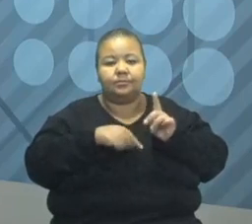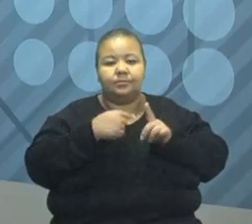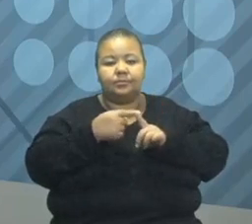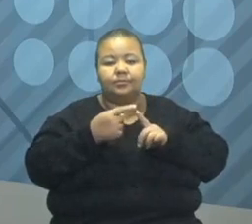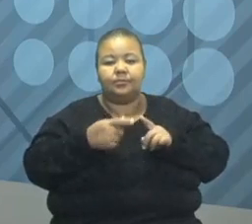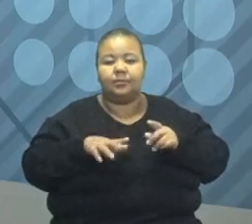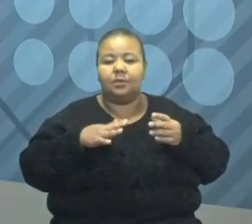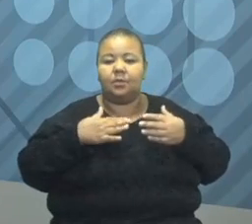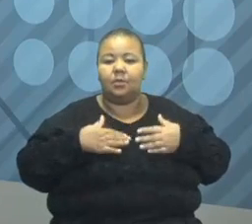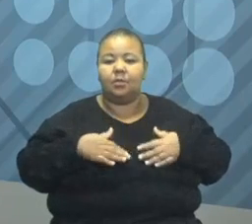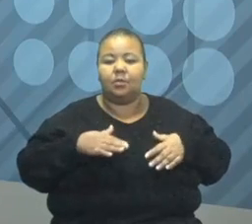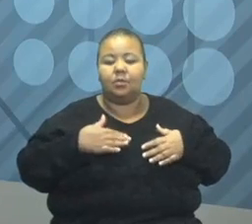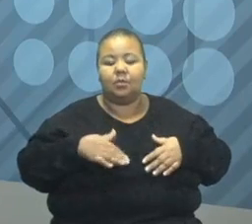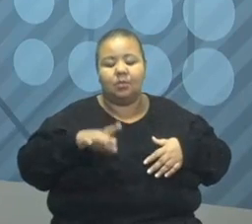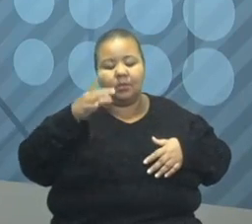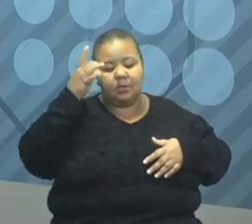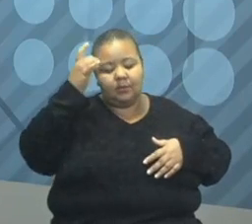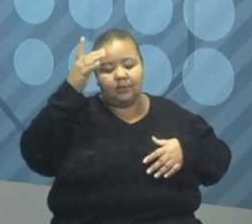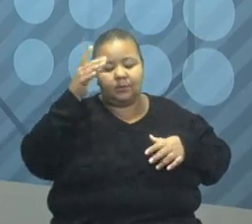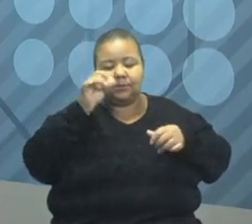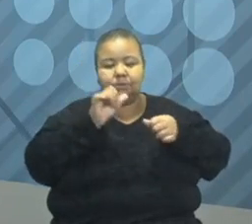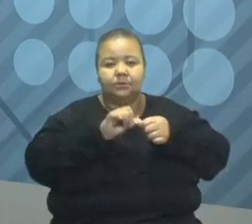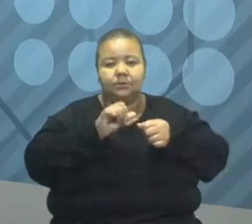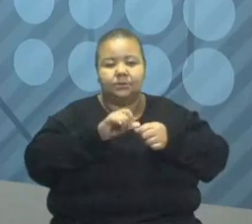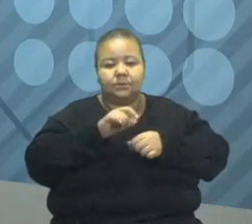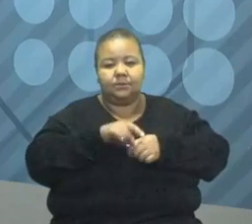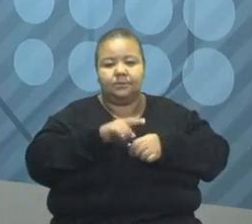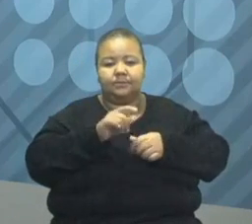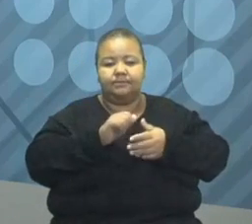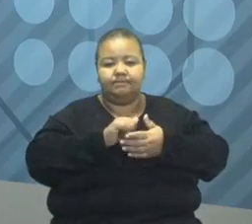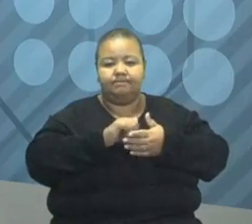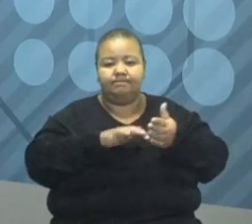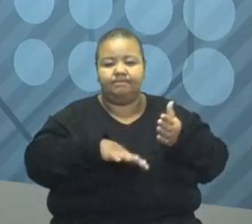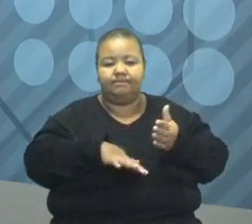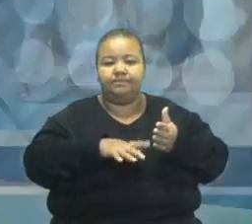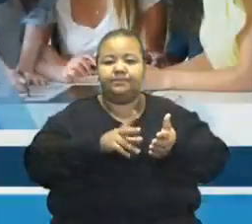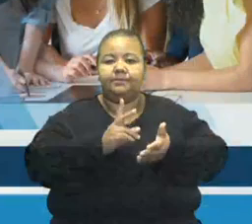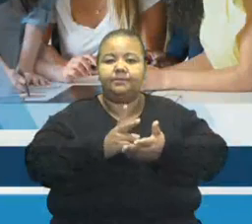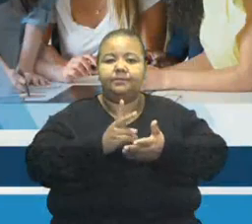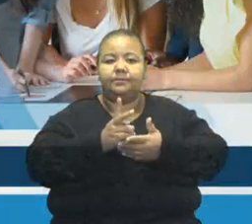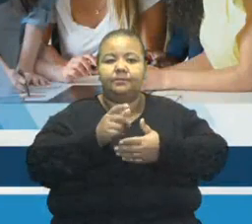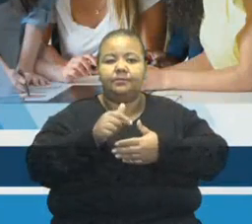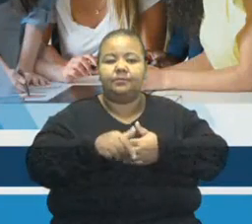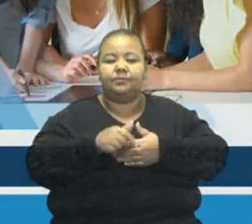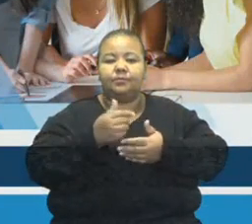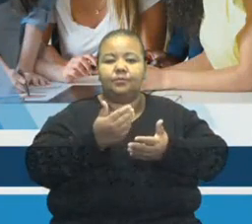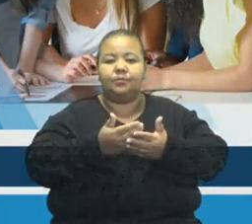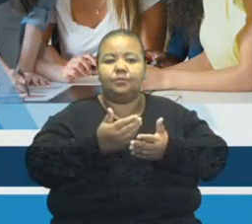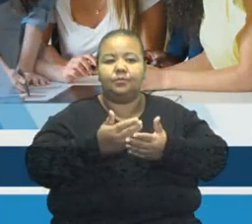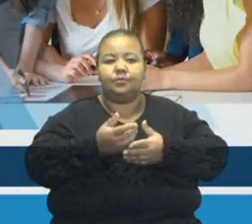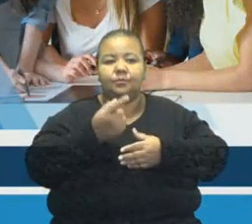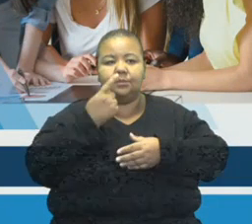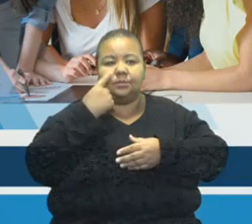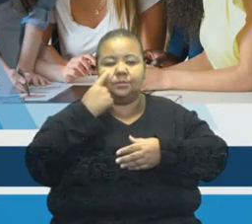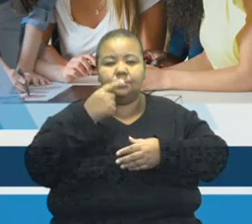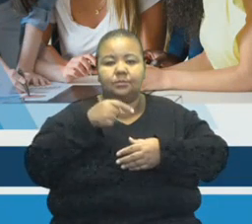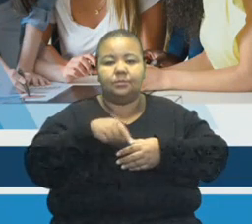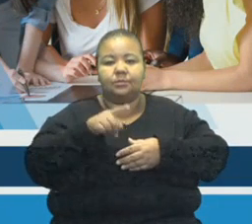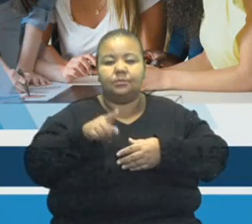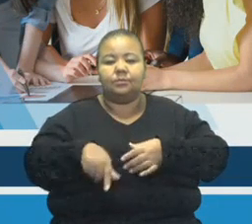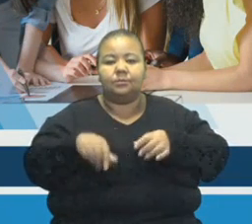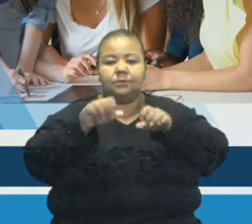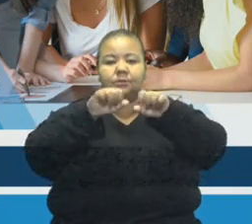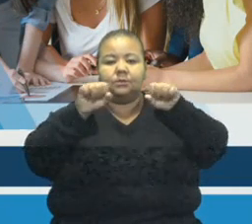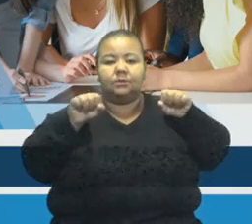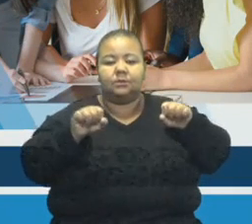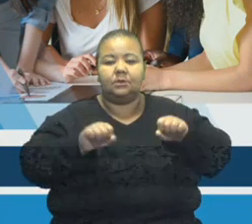fica tranquilo, fica fácil de resolver os problemas envolvendo matrizes. Dando continuidade ao nosso estudo, veremos agora sistemas